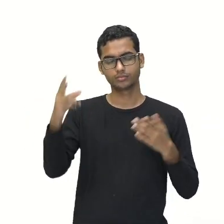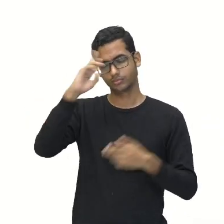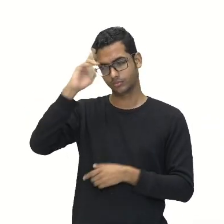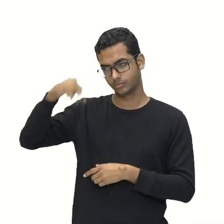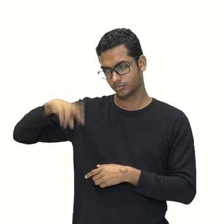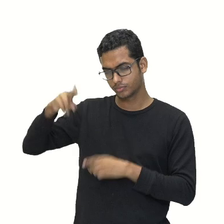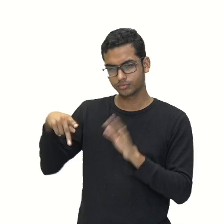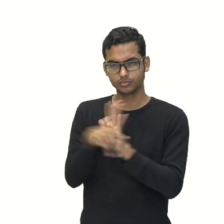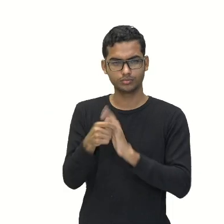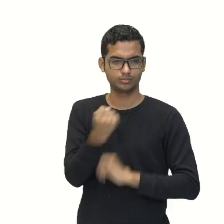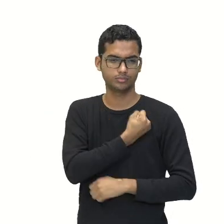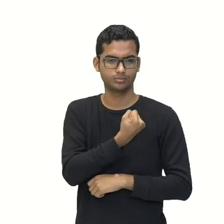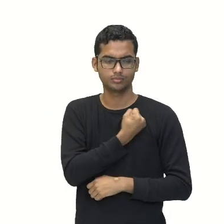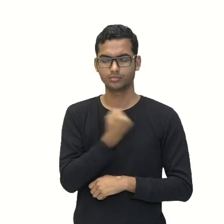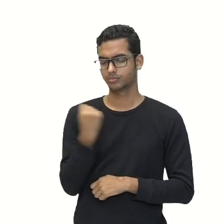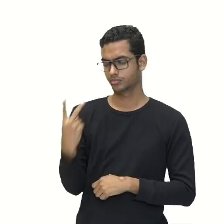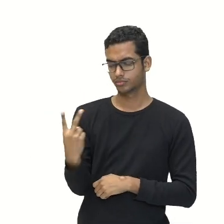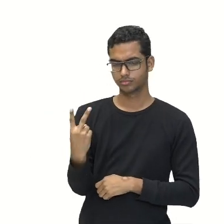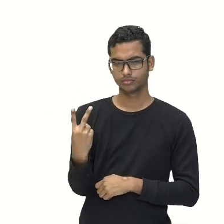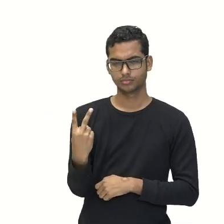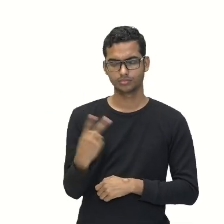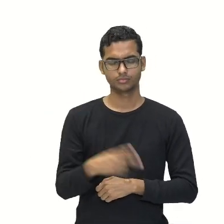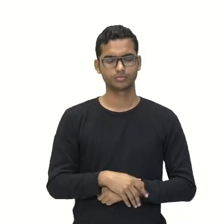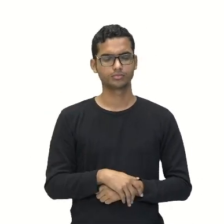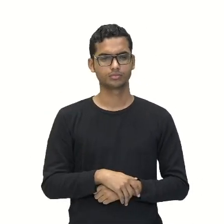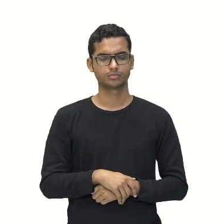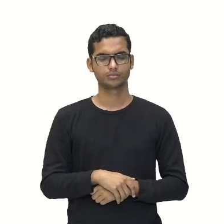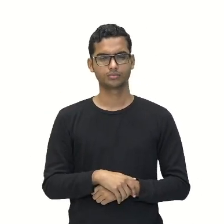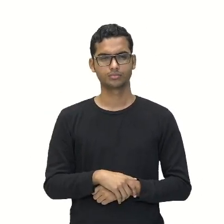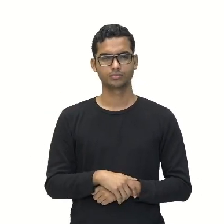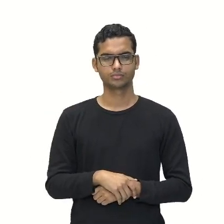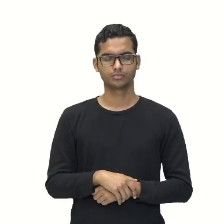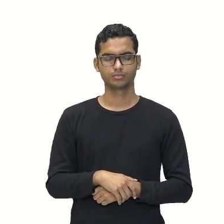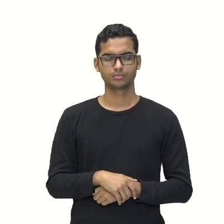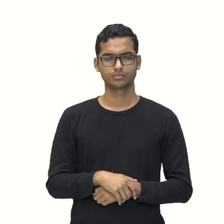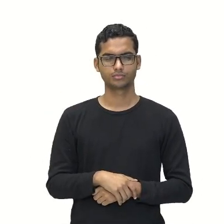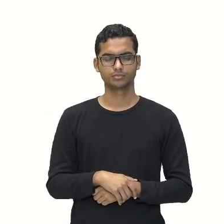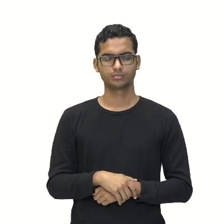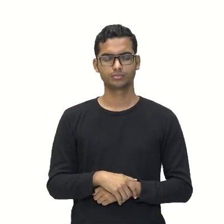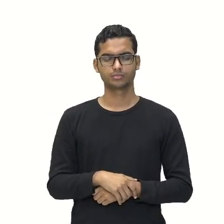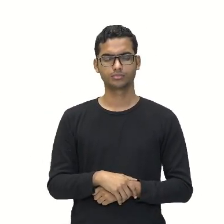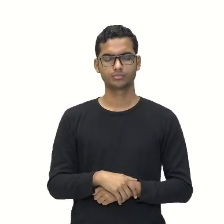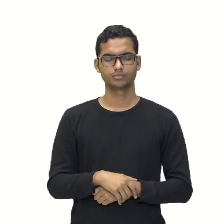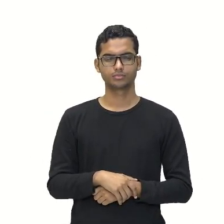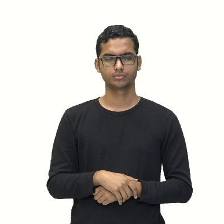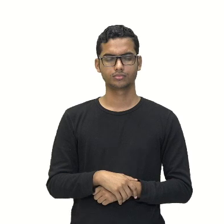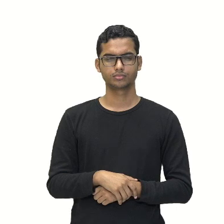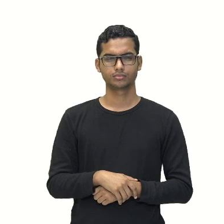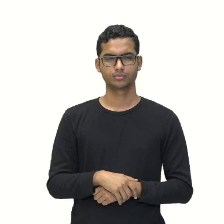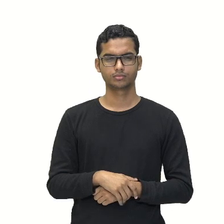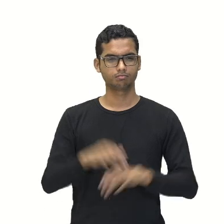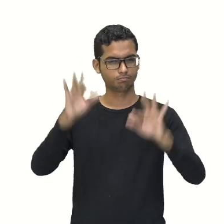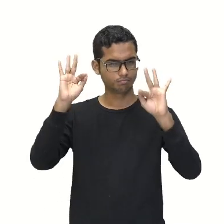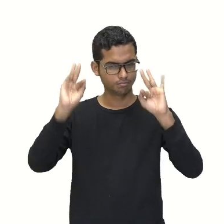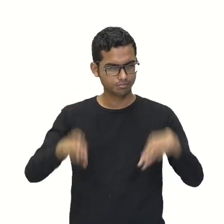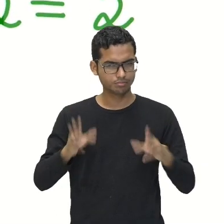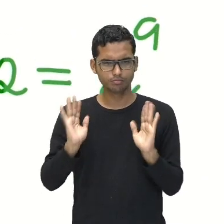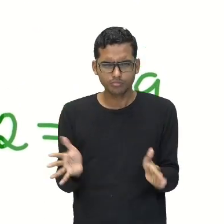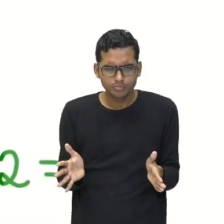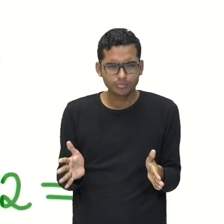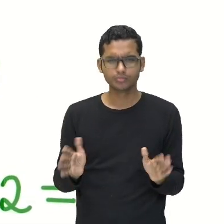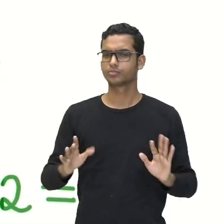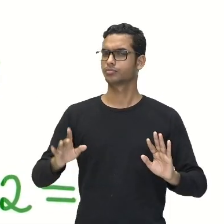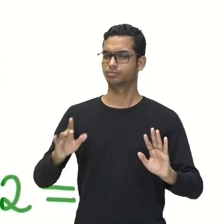caso aqui, é 2. A razão é 2. Terminou, professor? Ainda não,